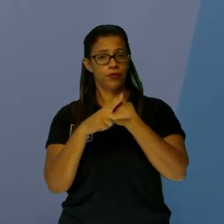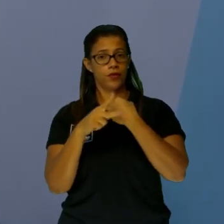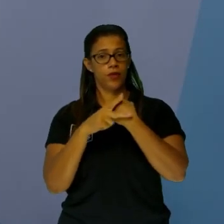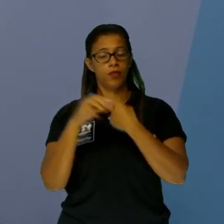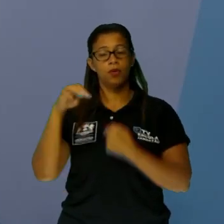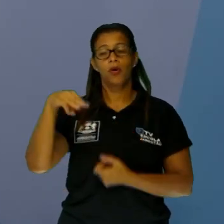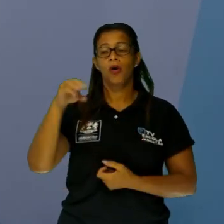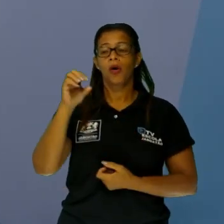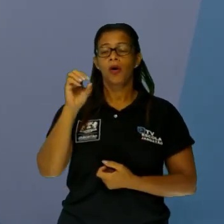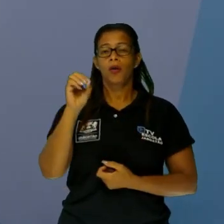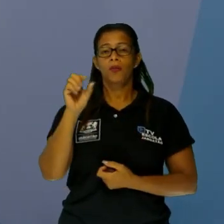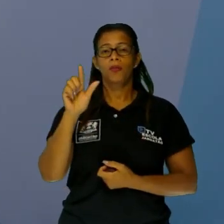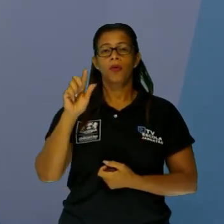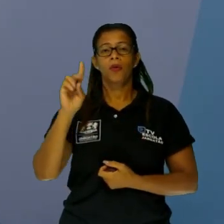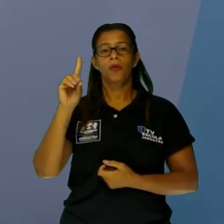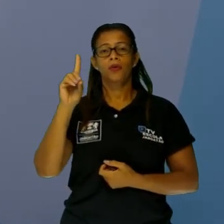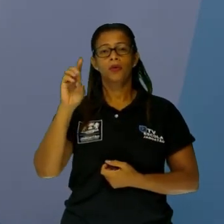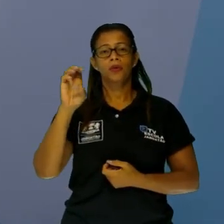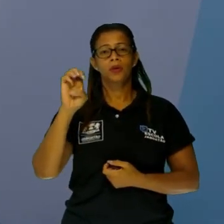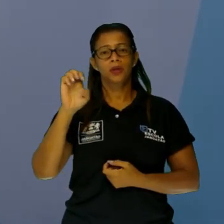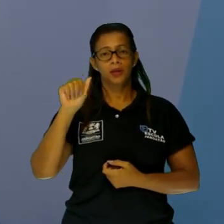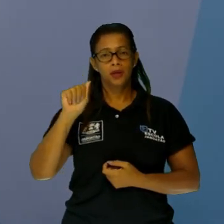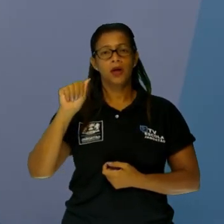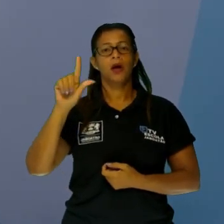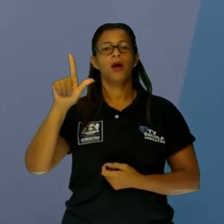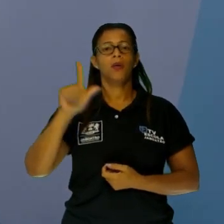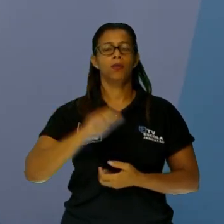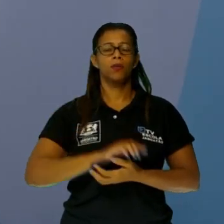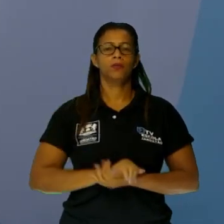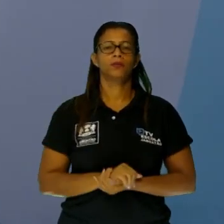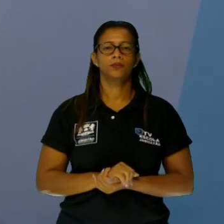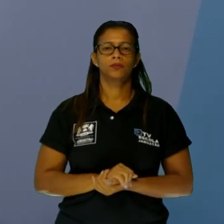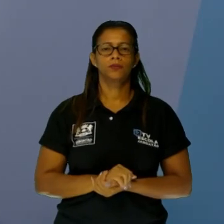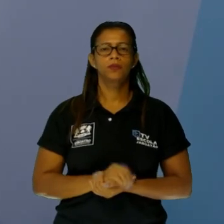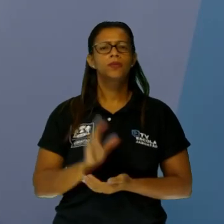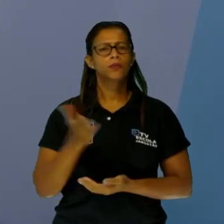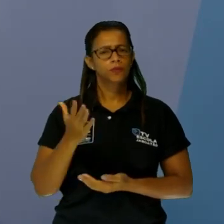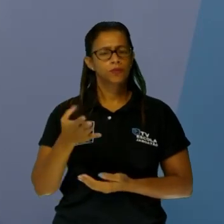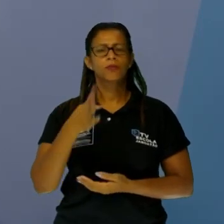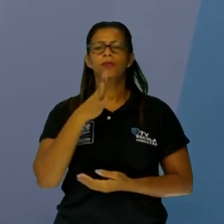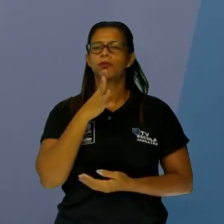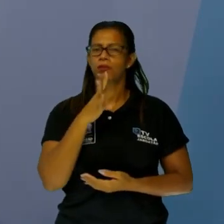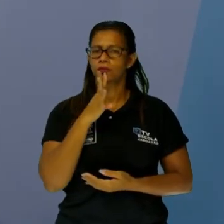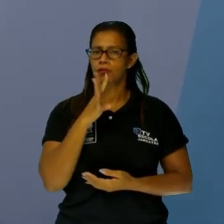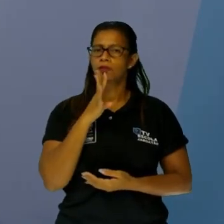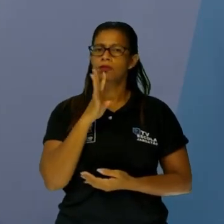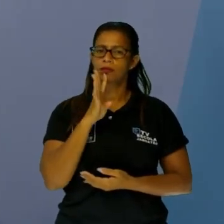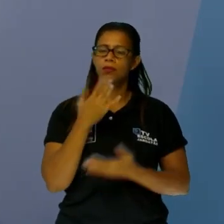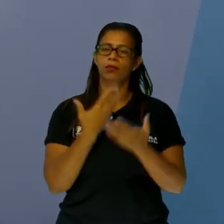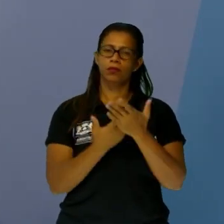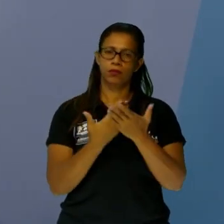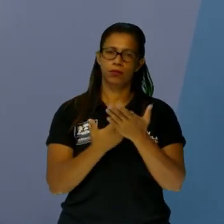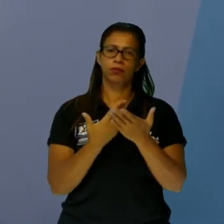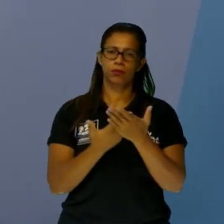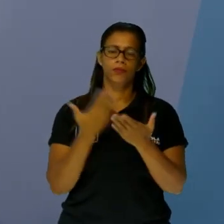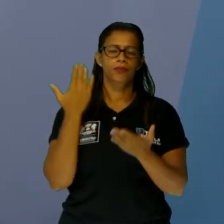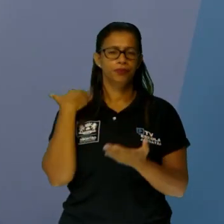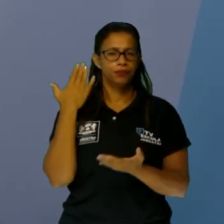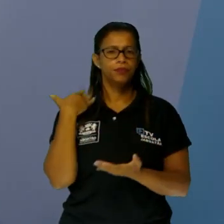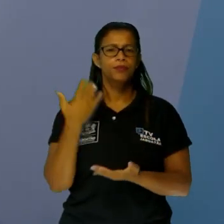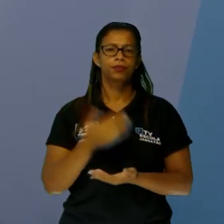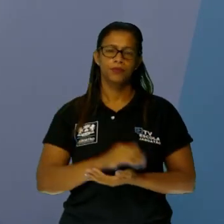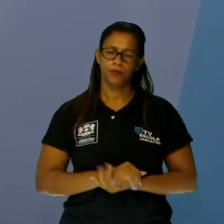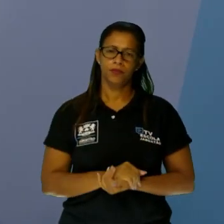modais. E a gente já viu um verbo modal, por exemplo, a questão do would, né? Que a gente tem visto já faz tempo.